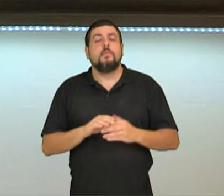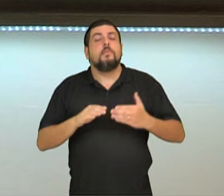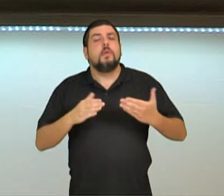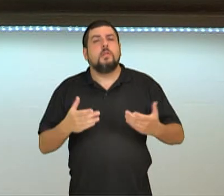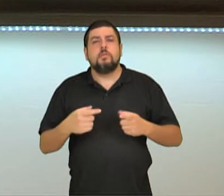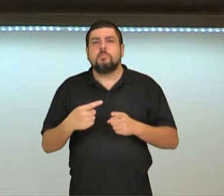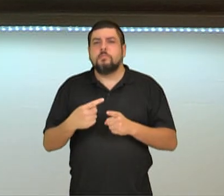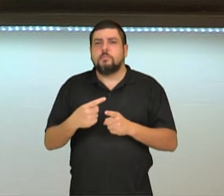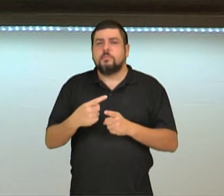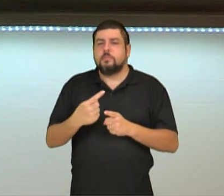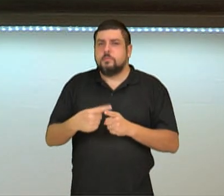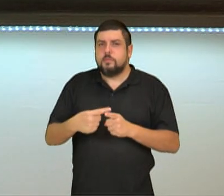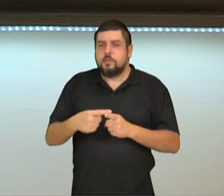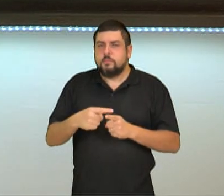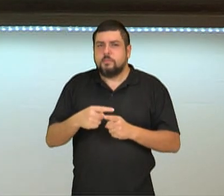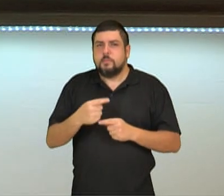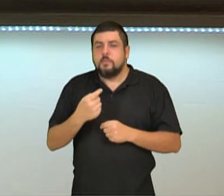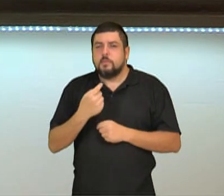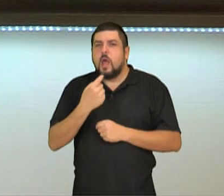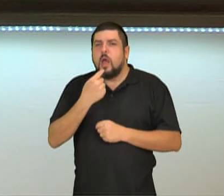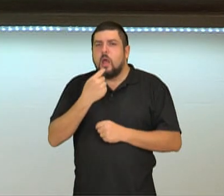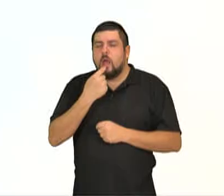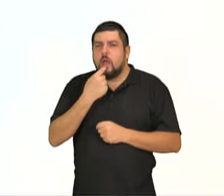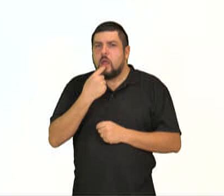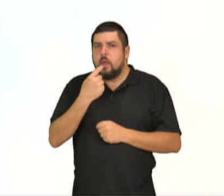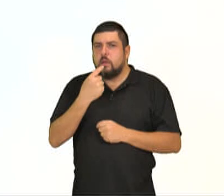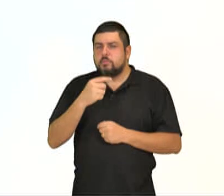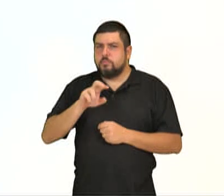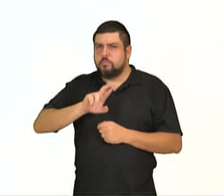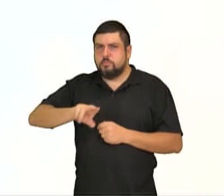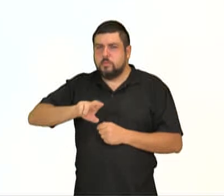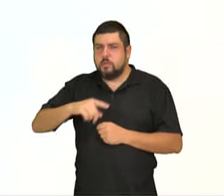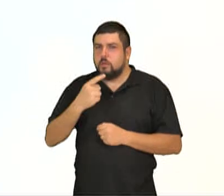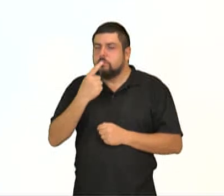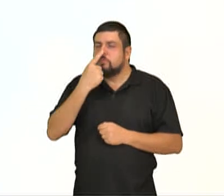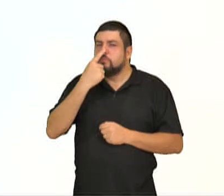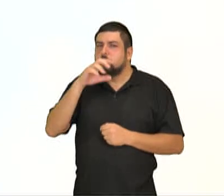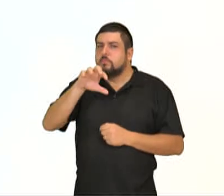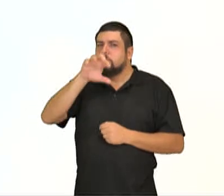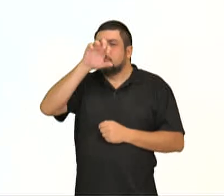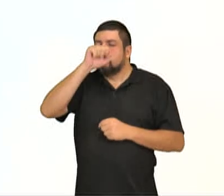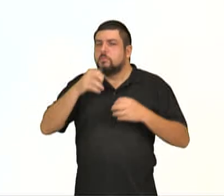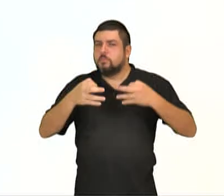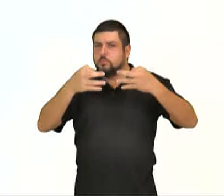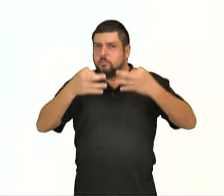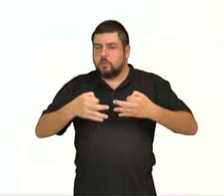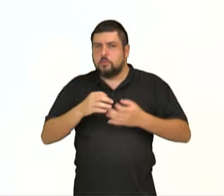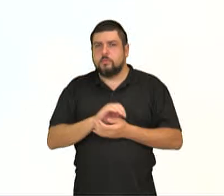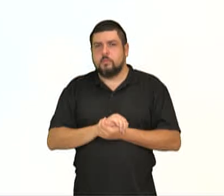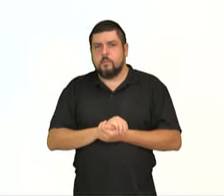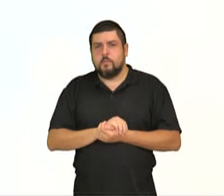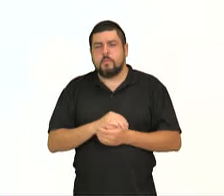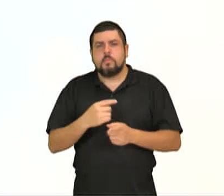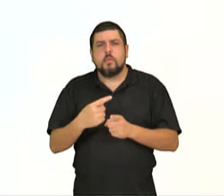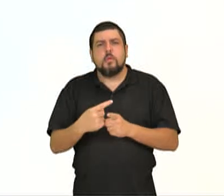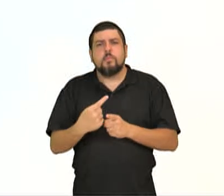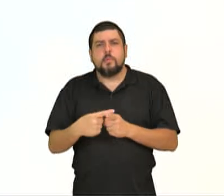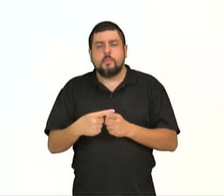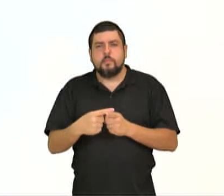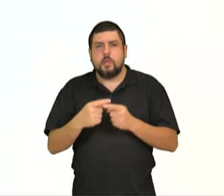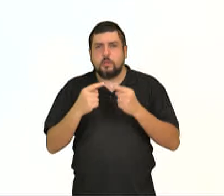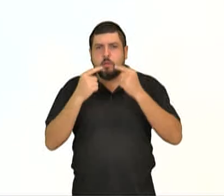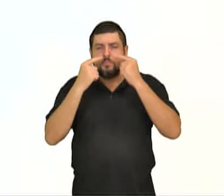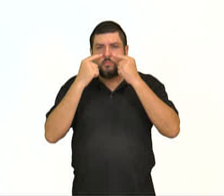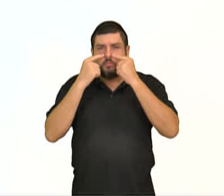por que o correto mesmo é que a respiração aconteça pelo nariz? Ao entrar pelas cavidades nasais, tá?